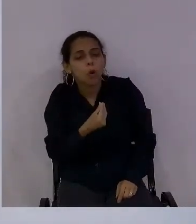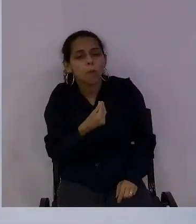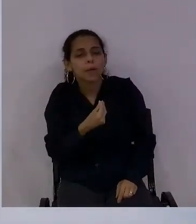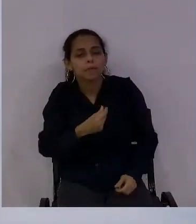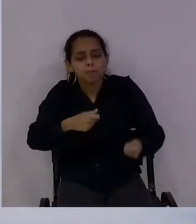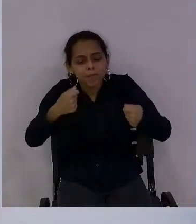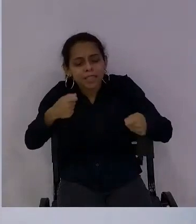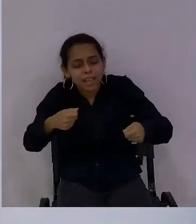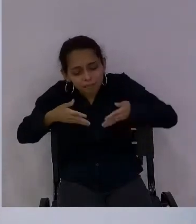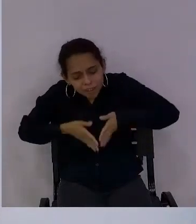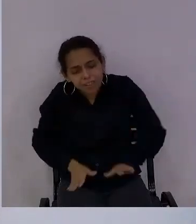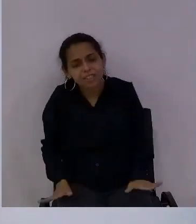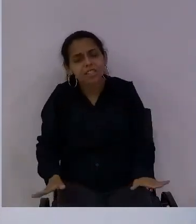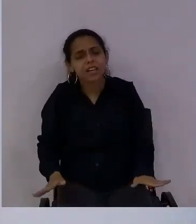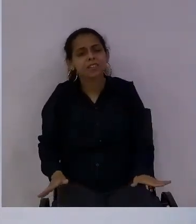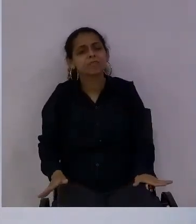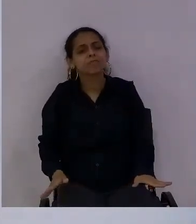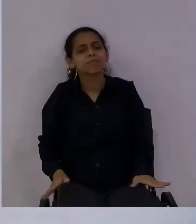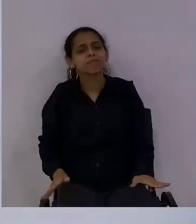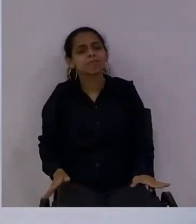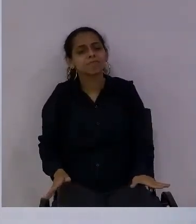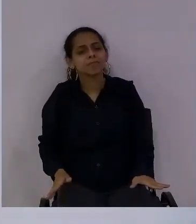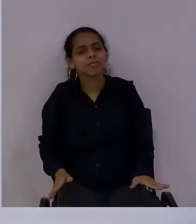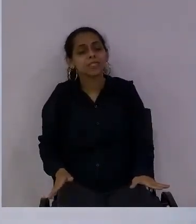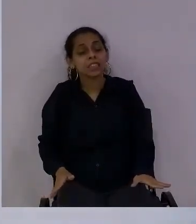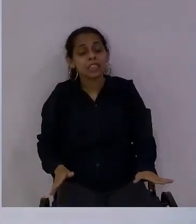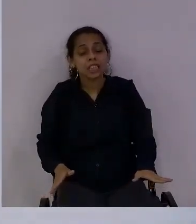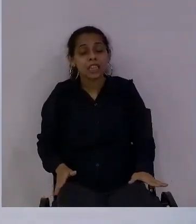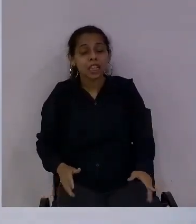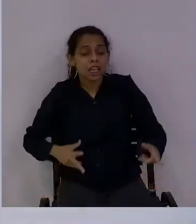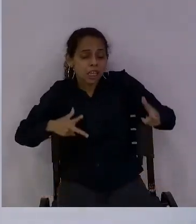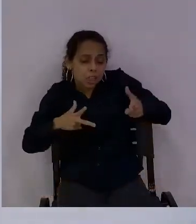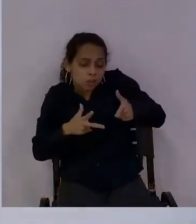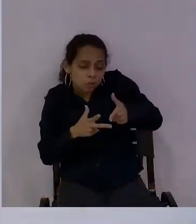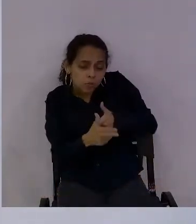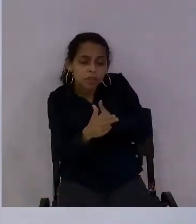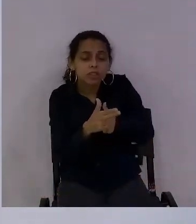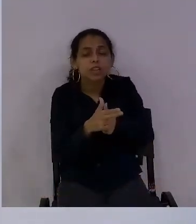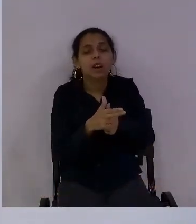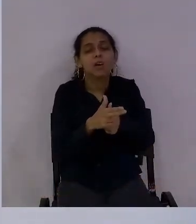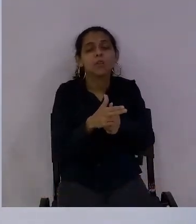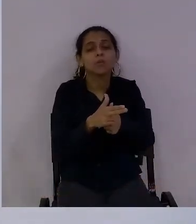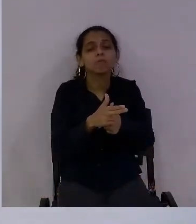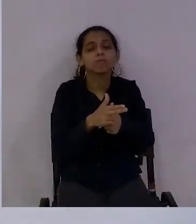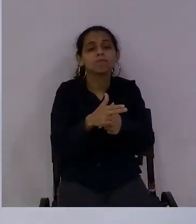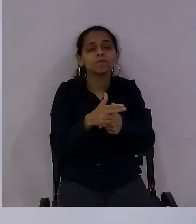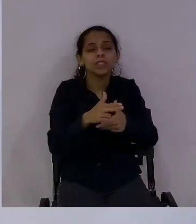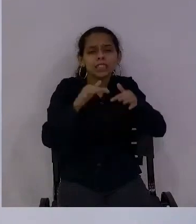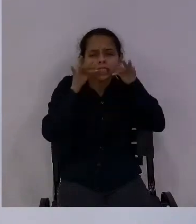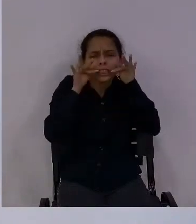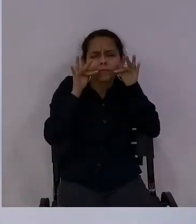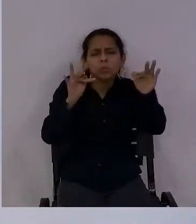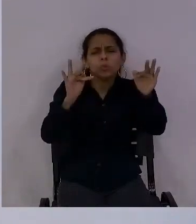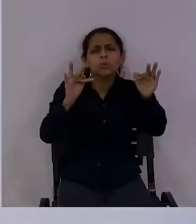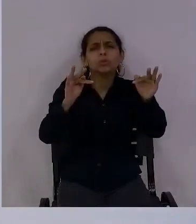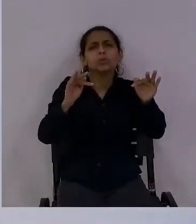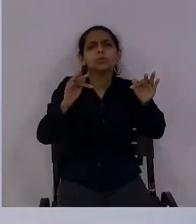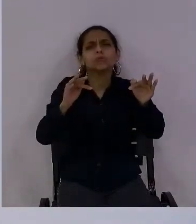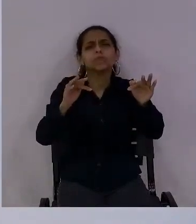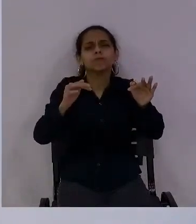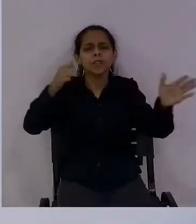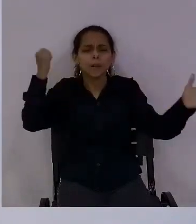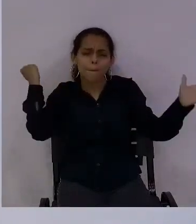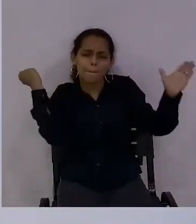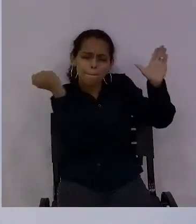vir. E ao ser circuncidado, isso testifica,